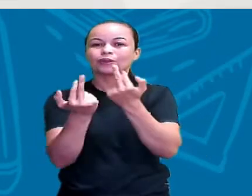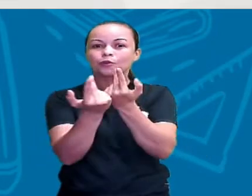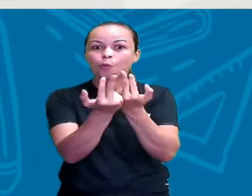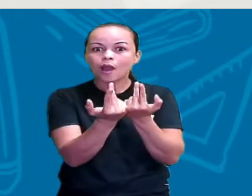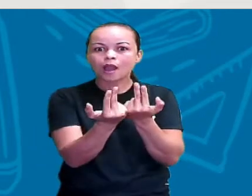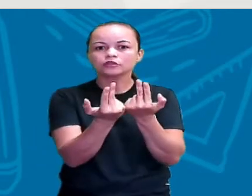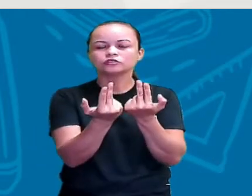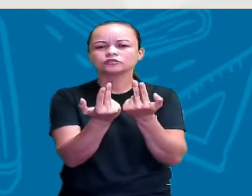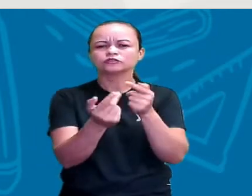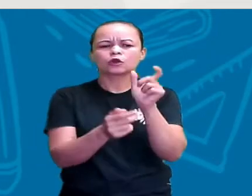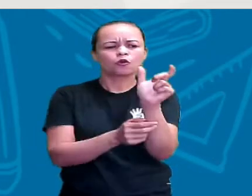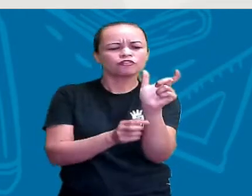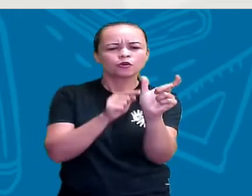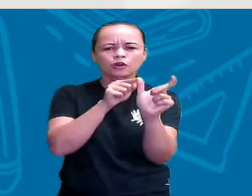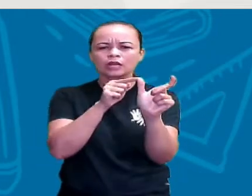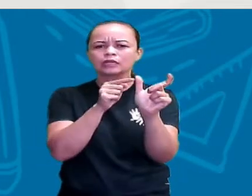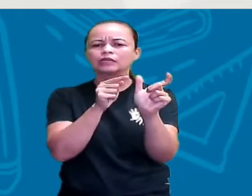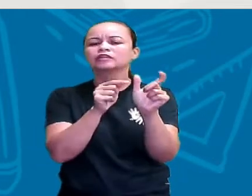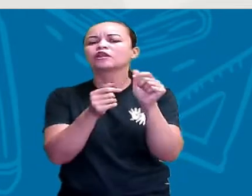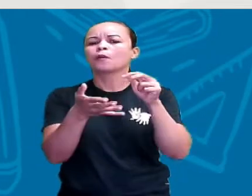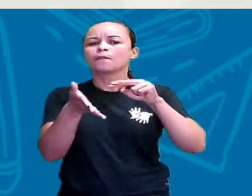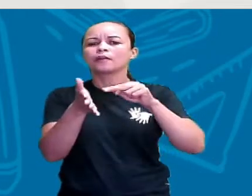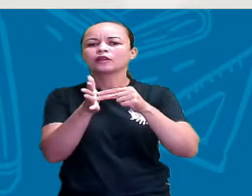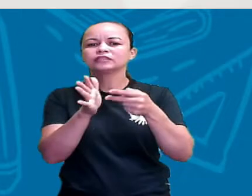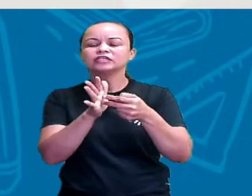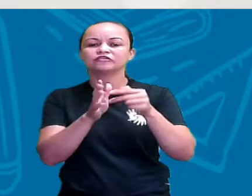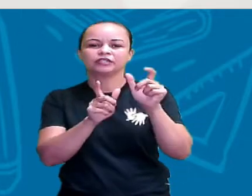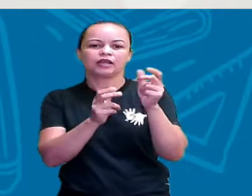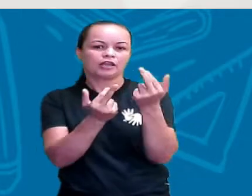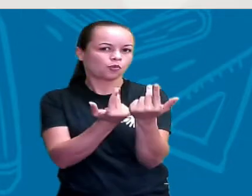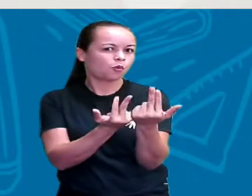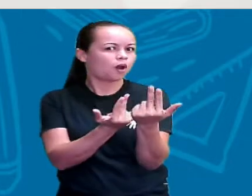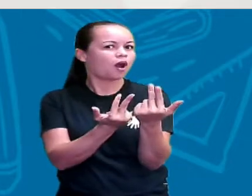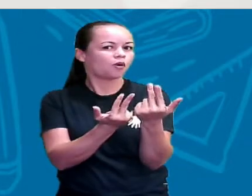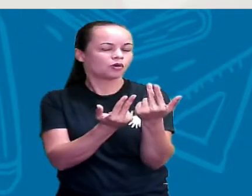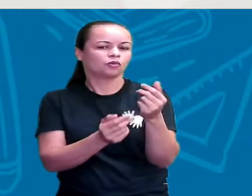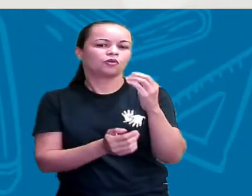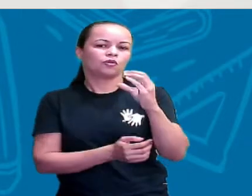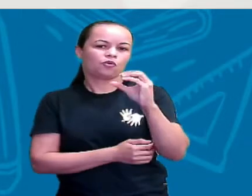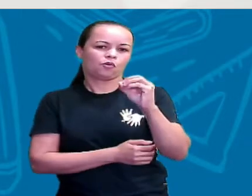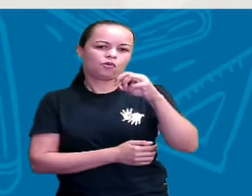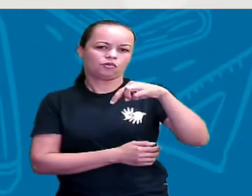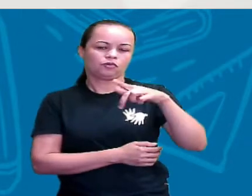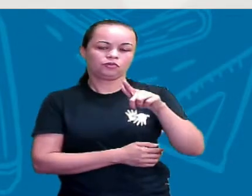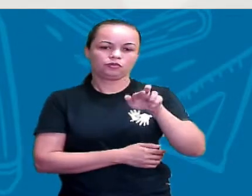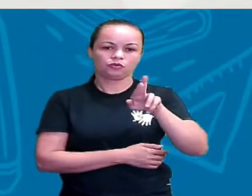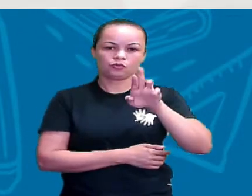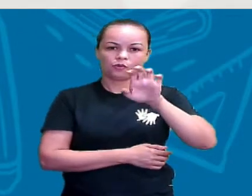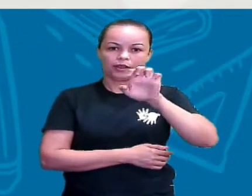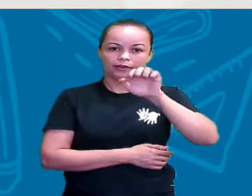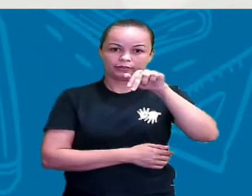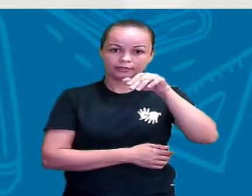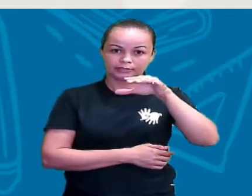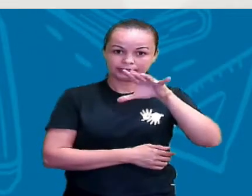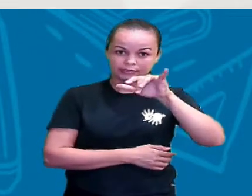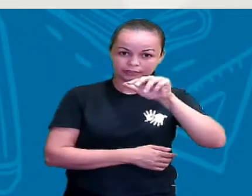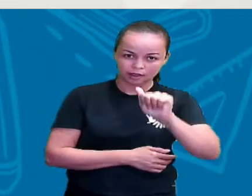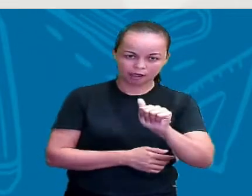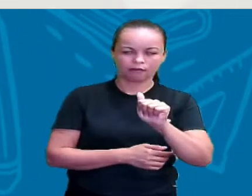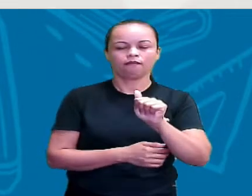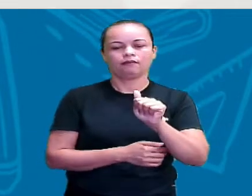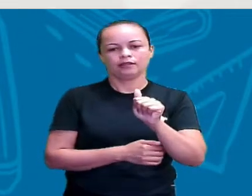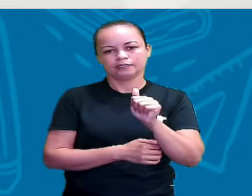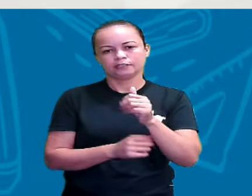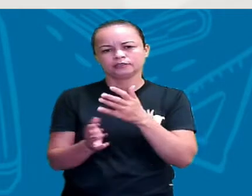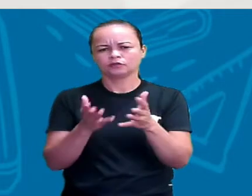você ouvir essa palavrinha, congruentes, quer dizer que são o quê? Iguais, congruência, tá bom? Ó, como sendo